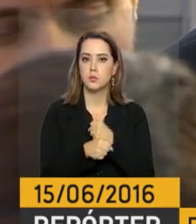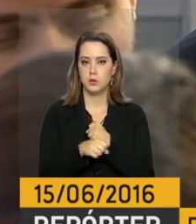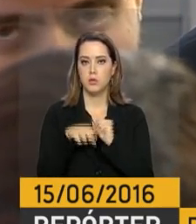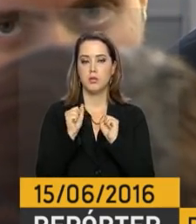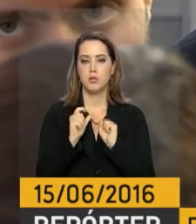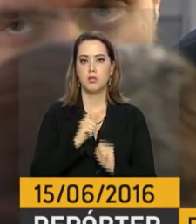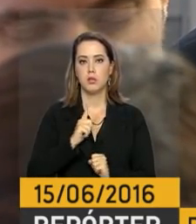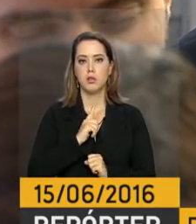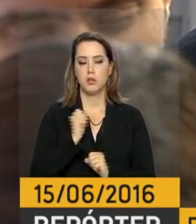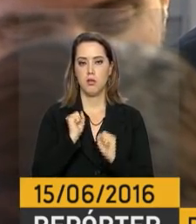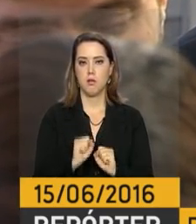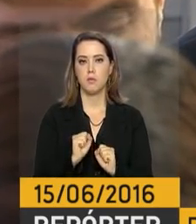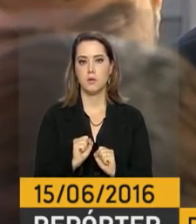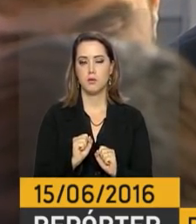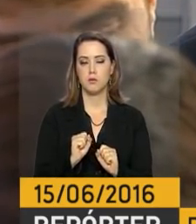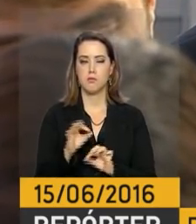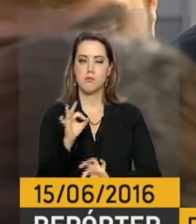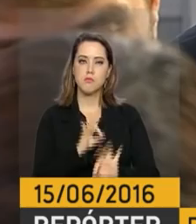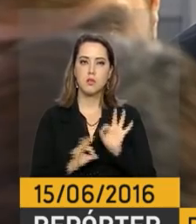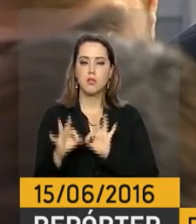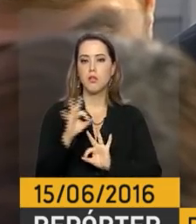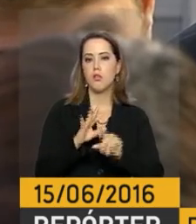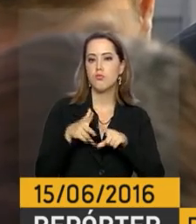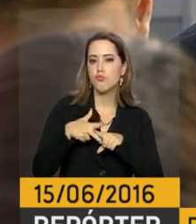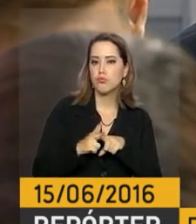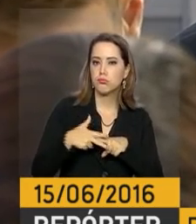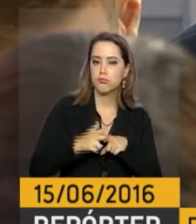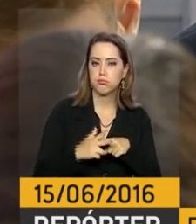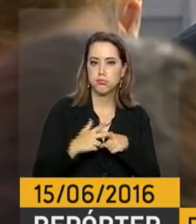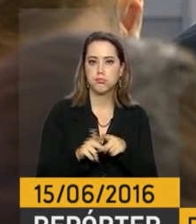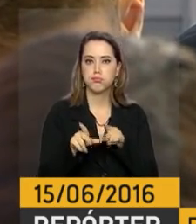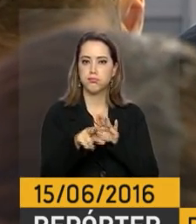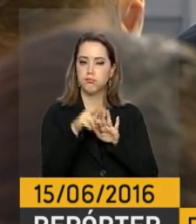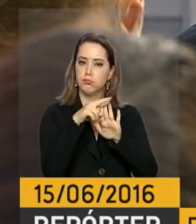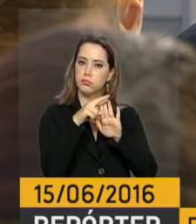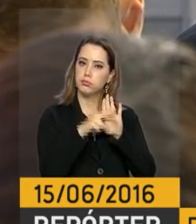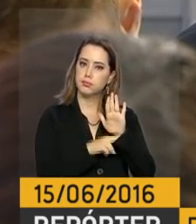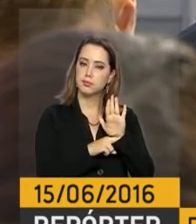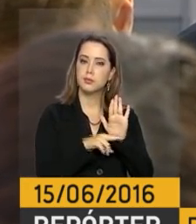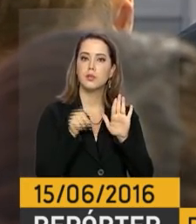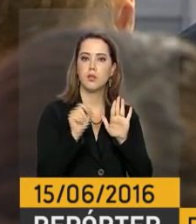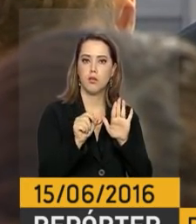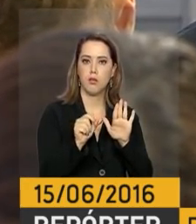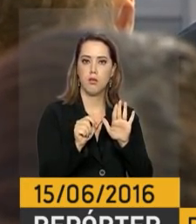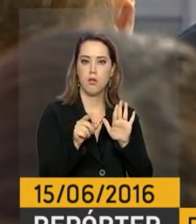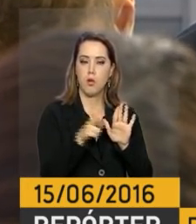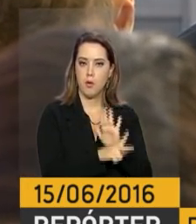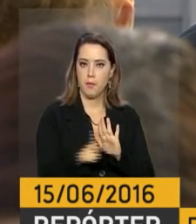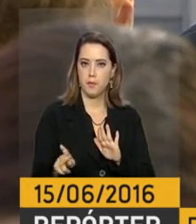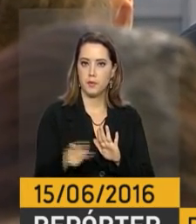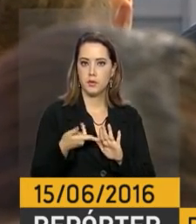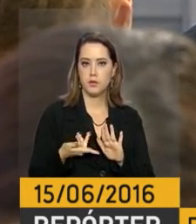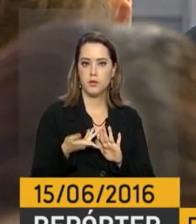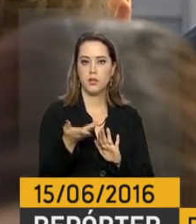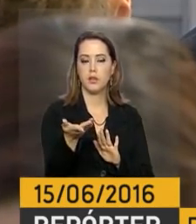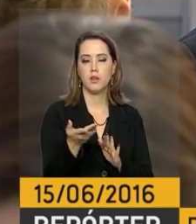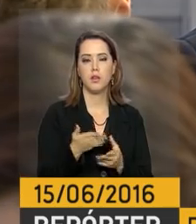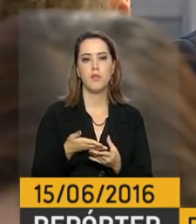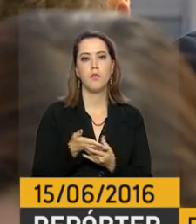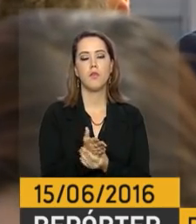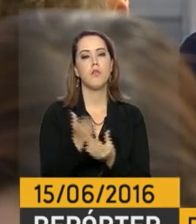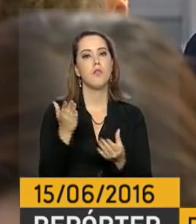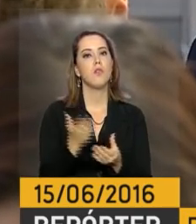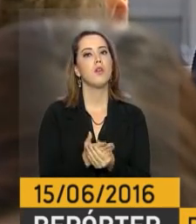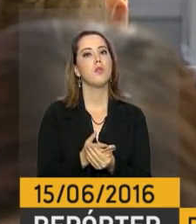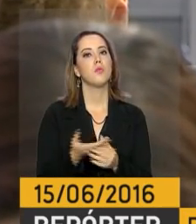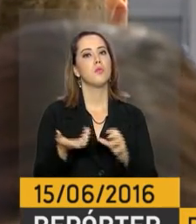possibilidade de revisão. O que vai ser preciso para o presidente poder revisar essa regra? Vai ter que enviar um projeto de lei ao Congresso? Qual vai ser o mecanismo?